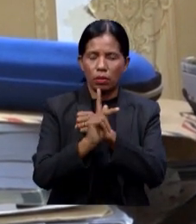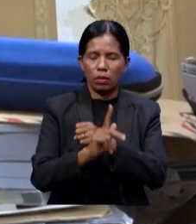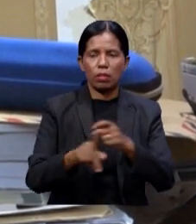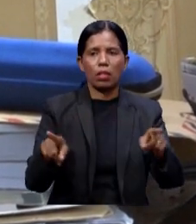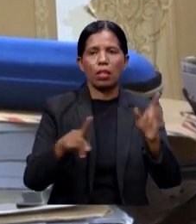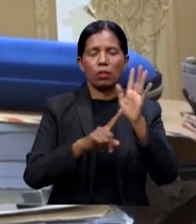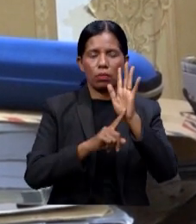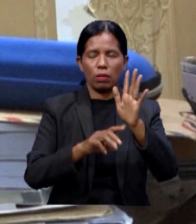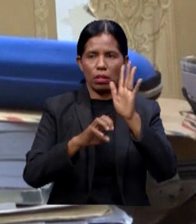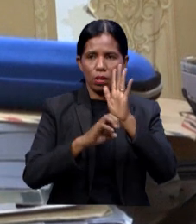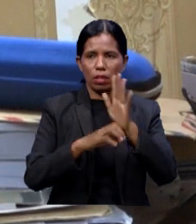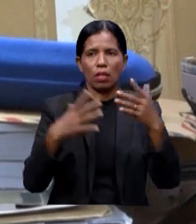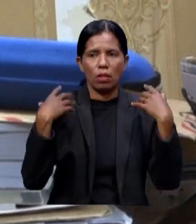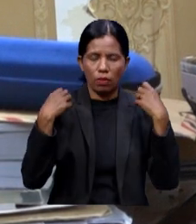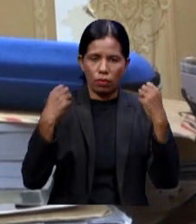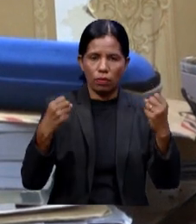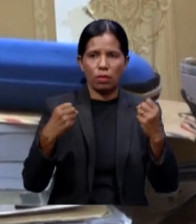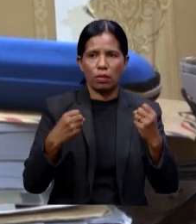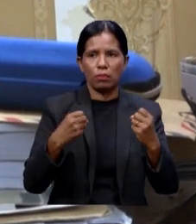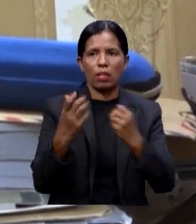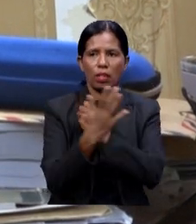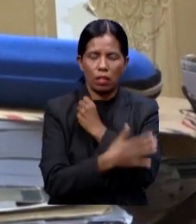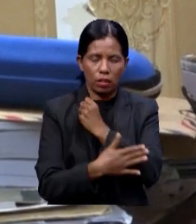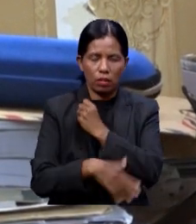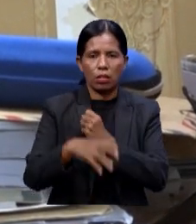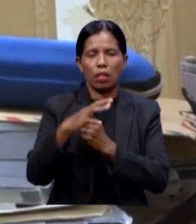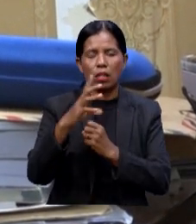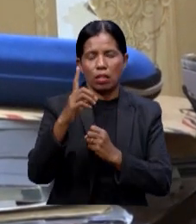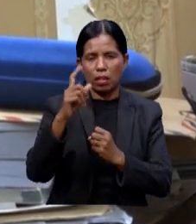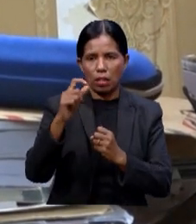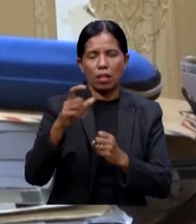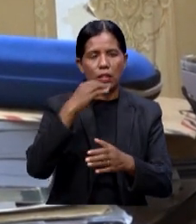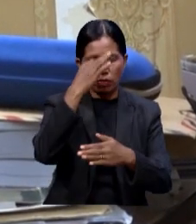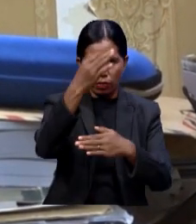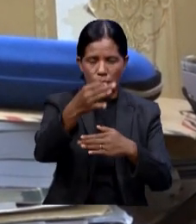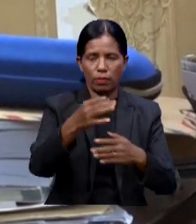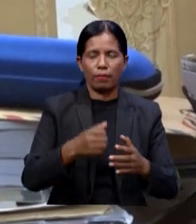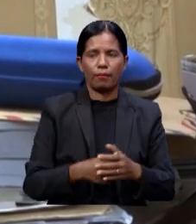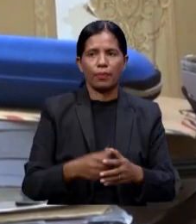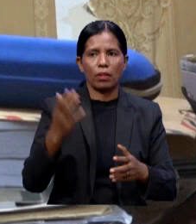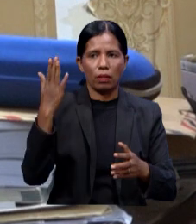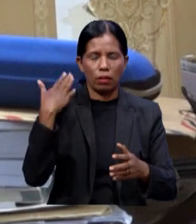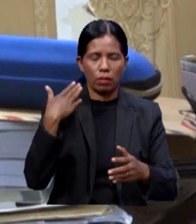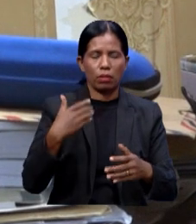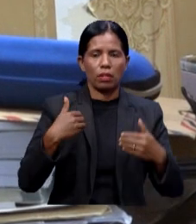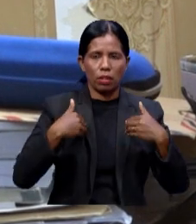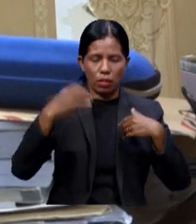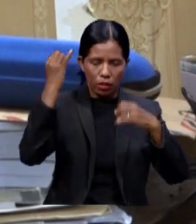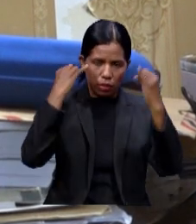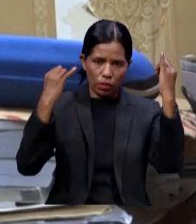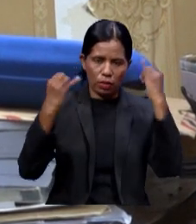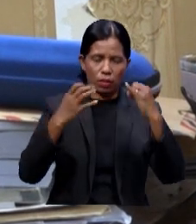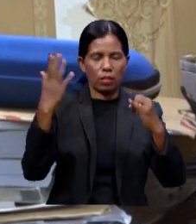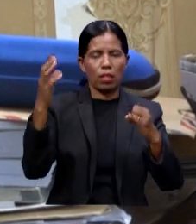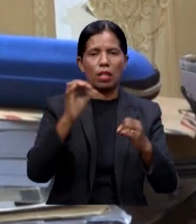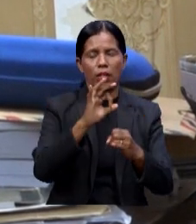nessa força alternativa para a nação RTL e a futuro mai. Antes, né, mostra informação na Espalha e a